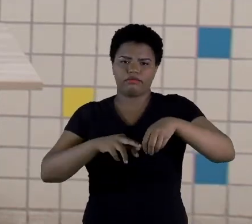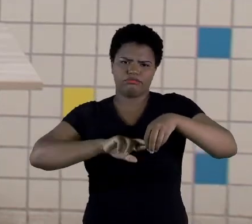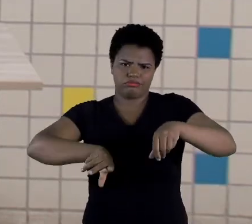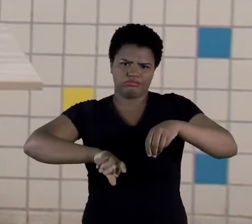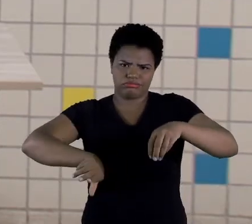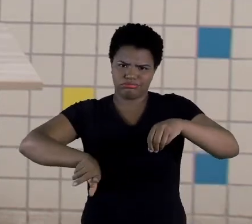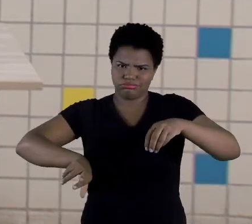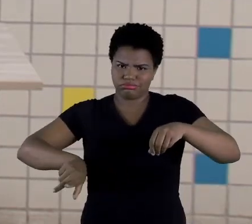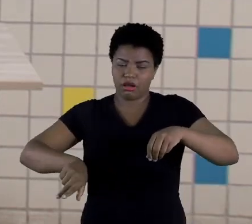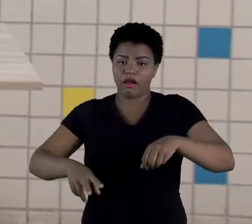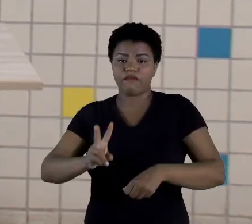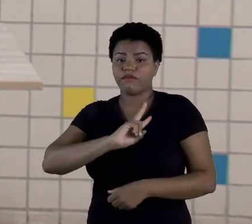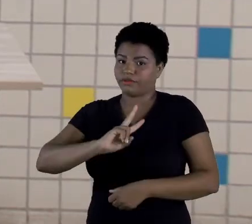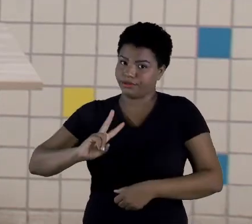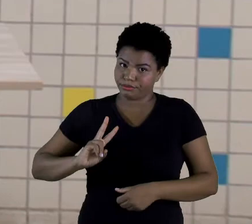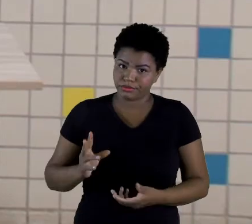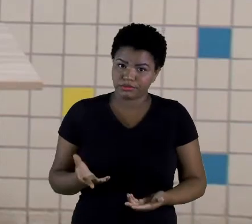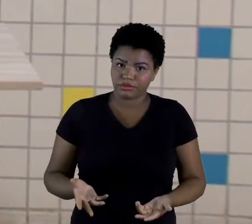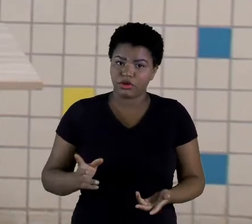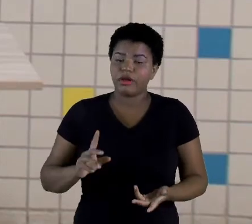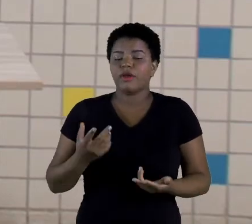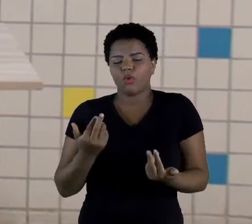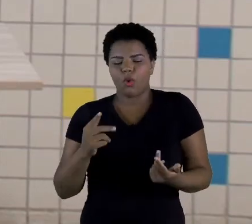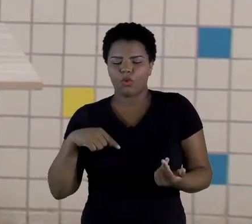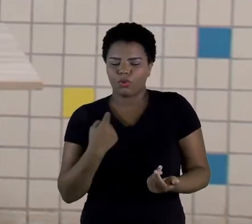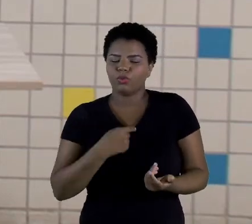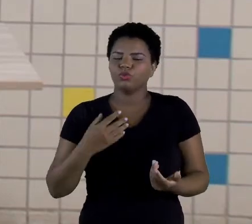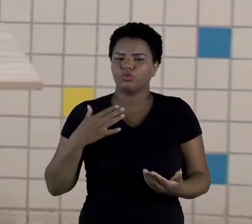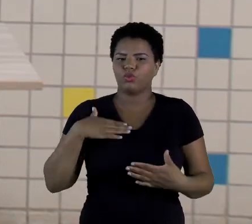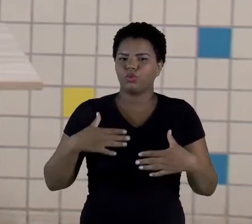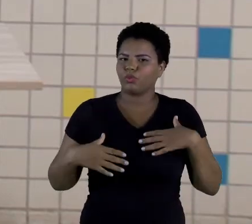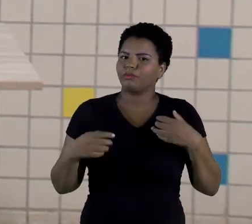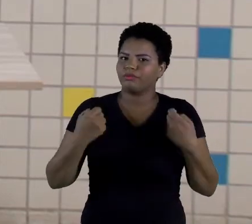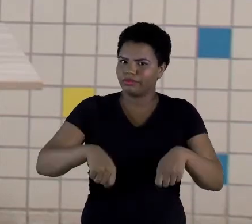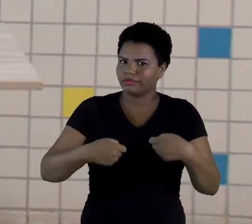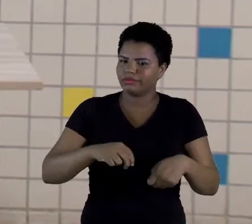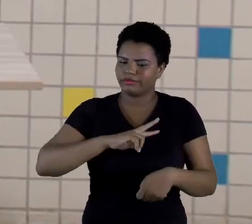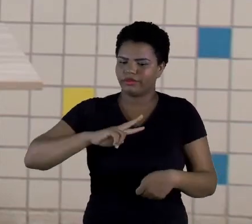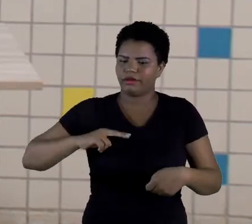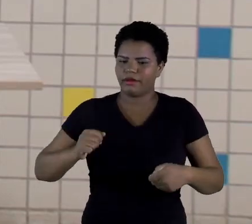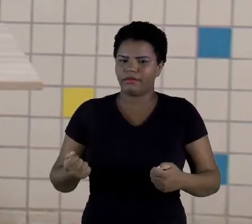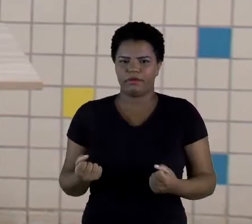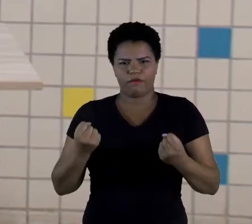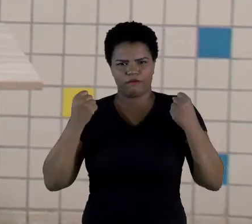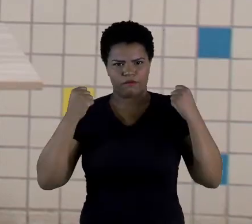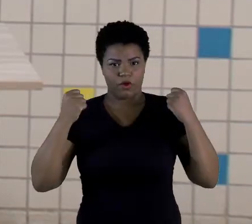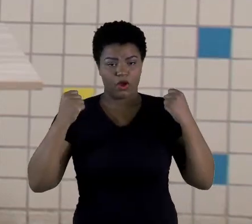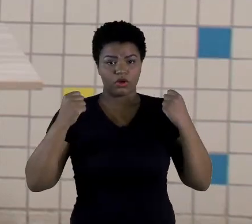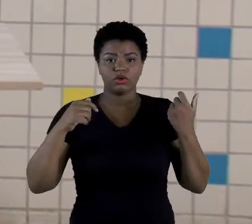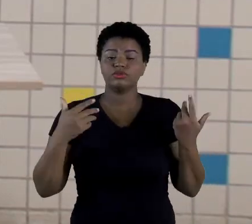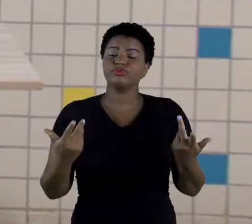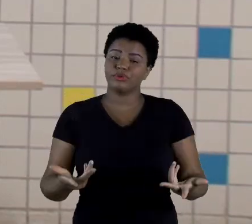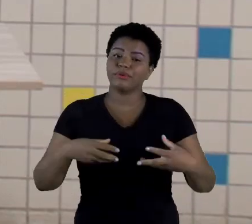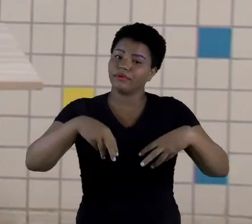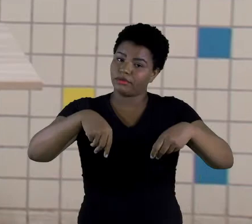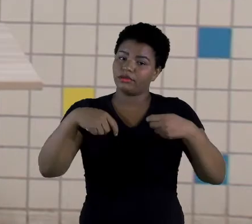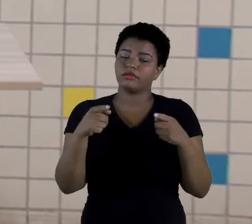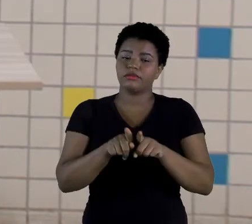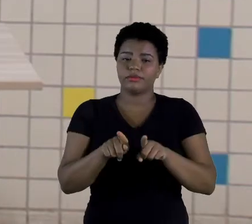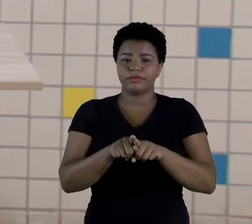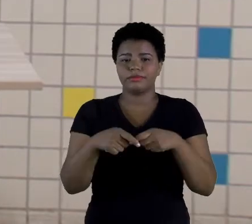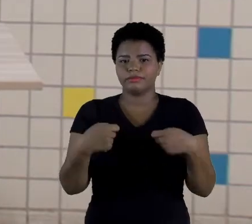mesmo? Das vitaminas. Assim como o nosso corpo precisa de vitaminas para ficar forte, a terra também precisa. Então, quando